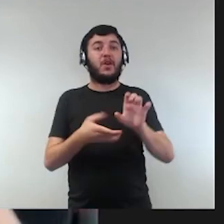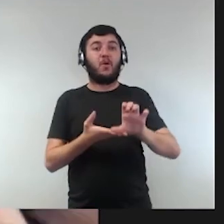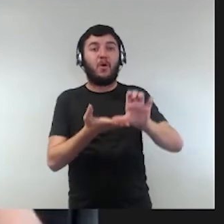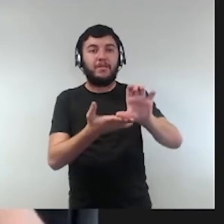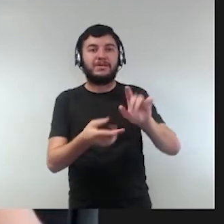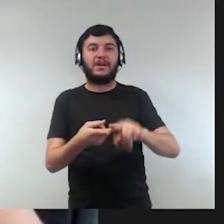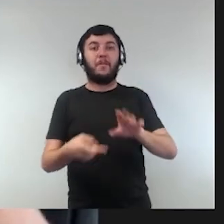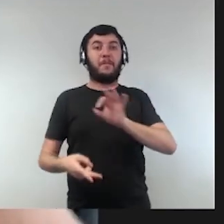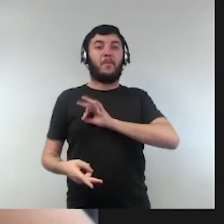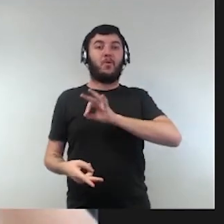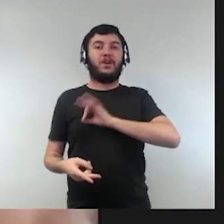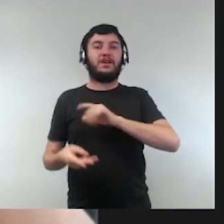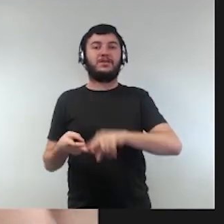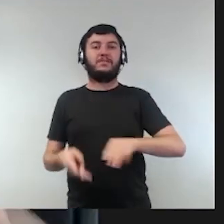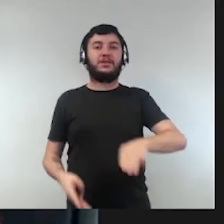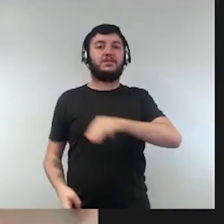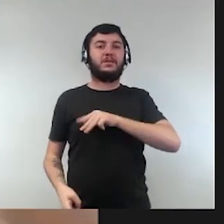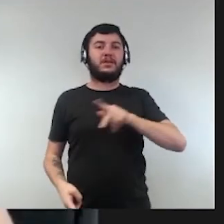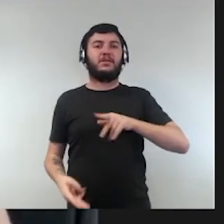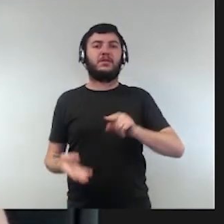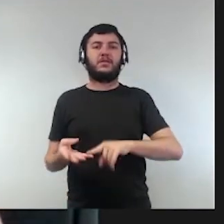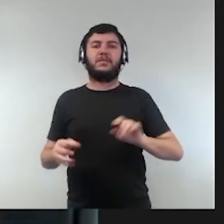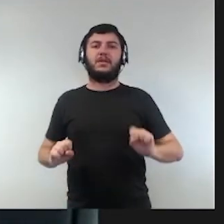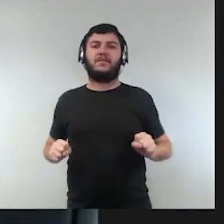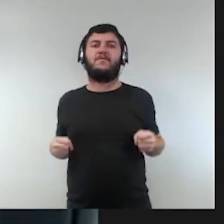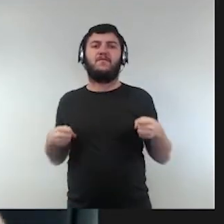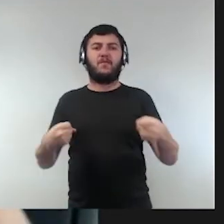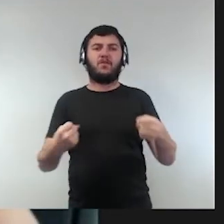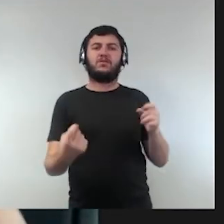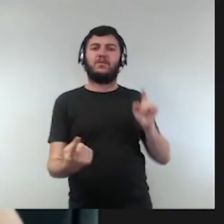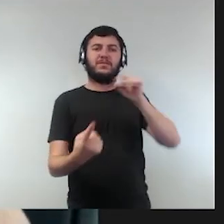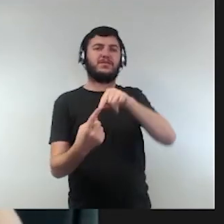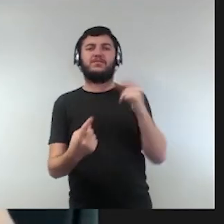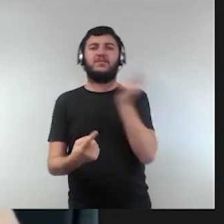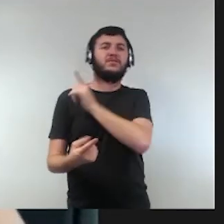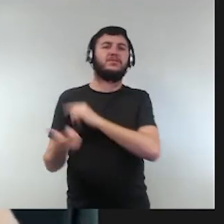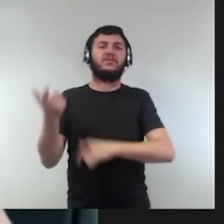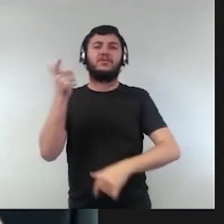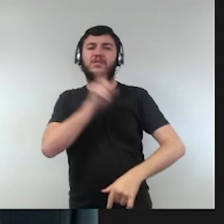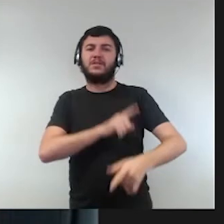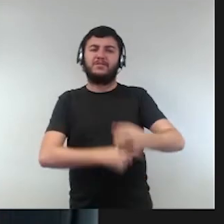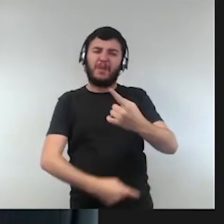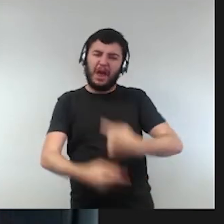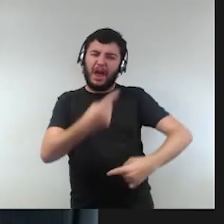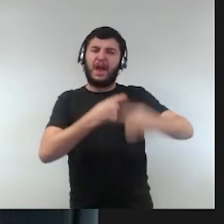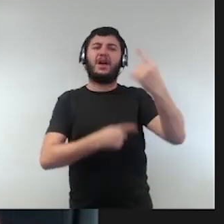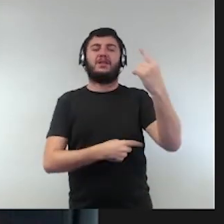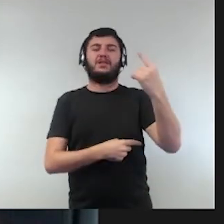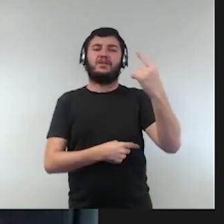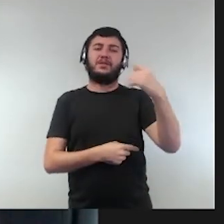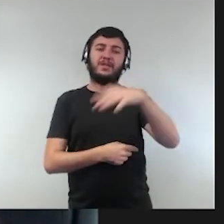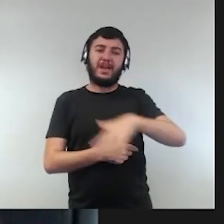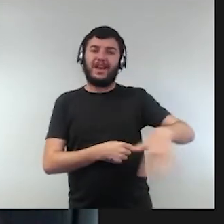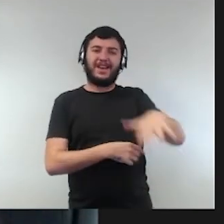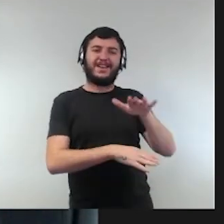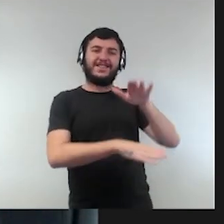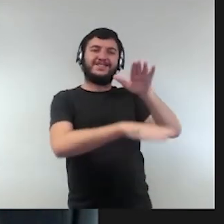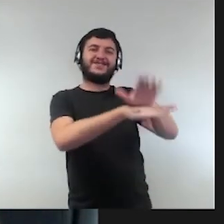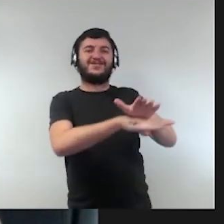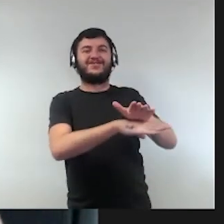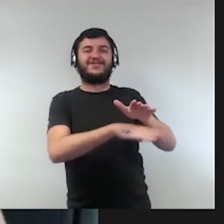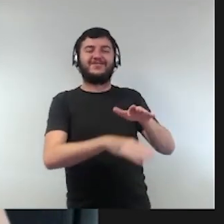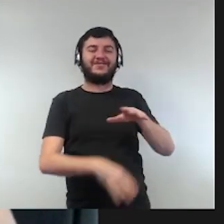Público, esforços para que nós tenhamos mais conquistas, né? Conquistas significativas em prol dos nossos